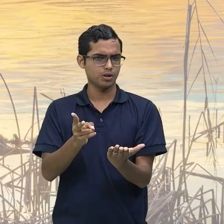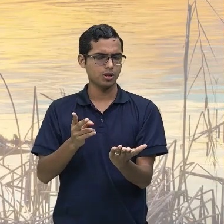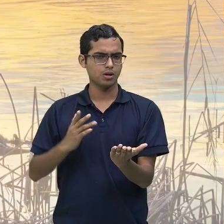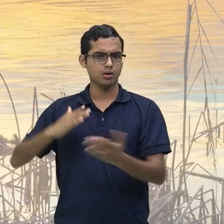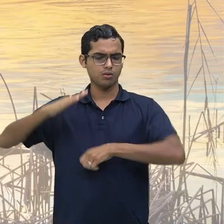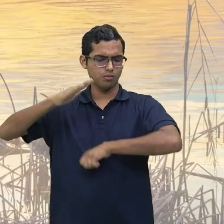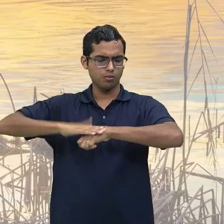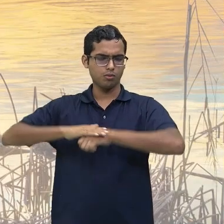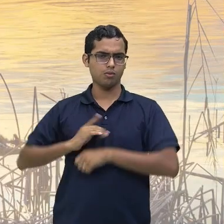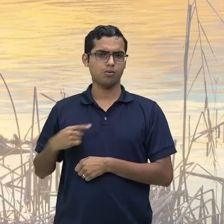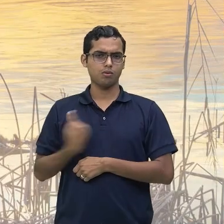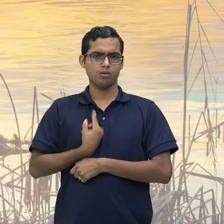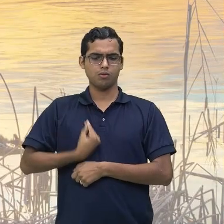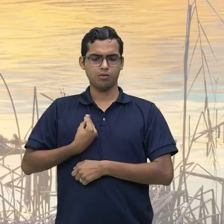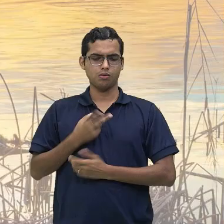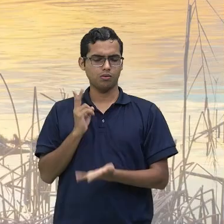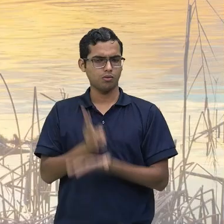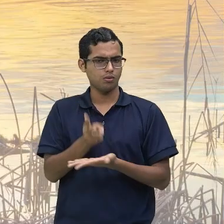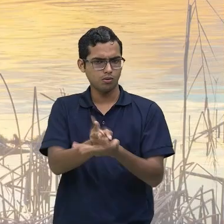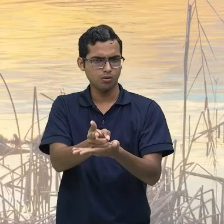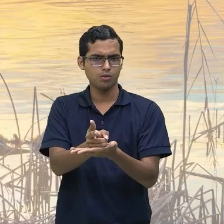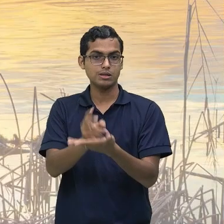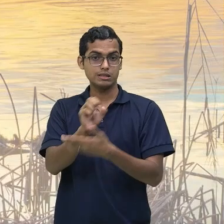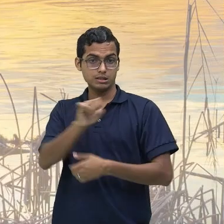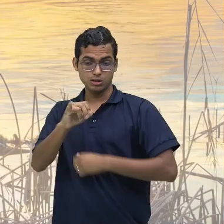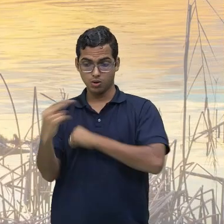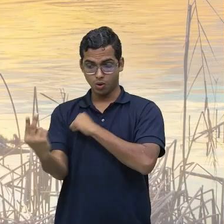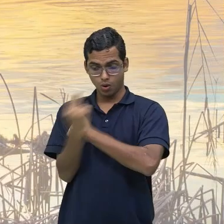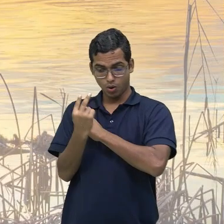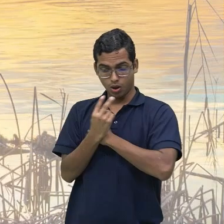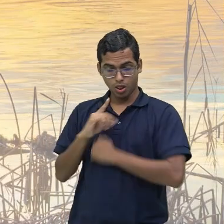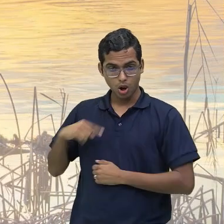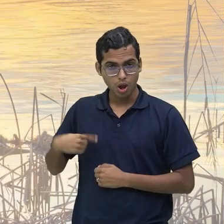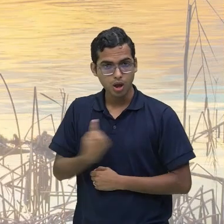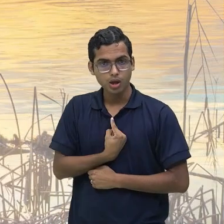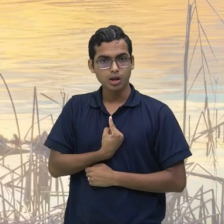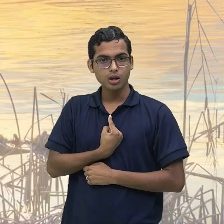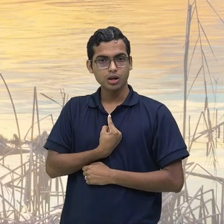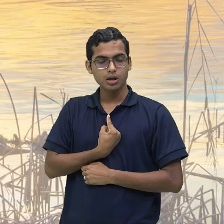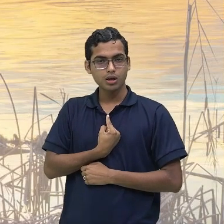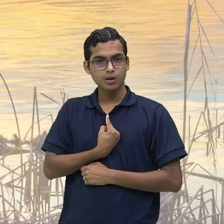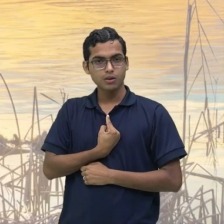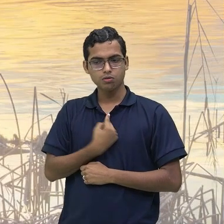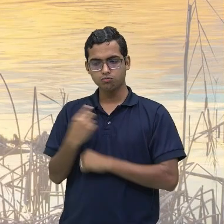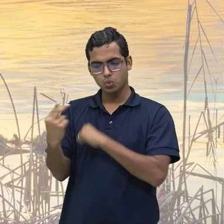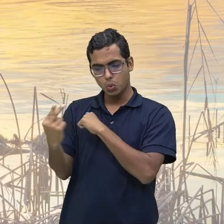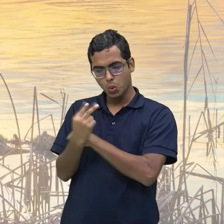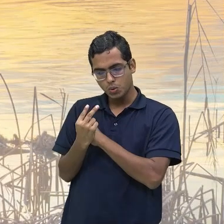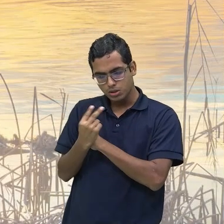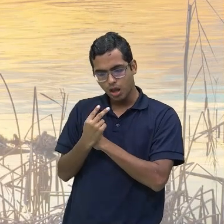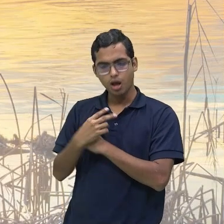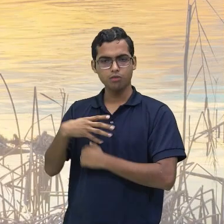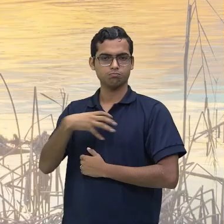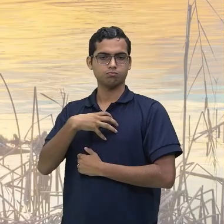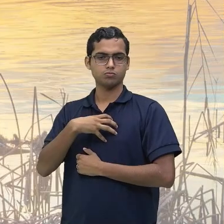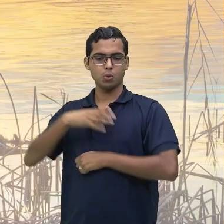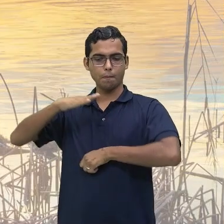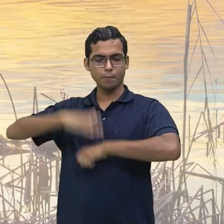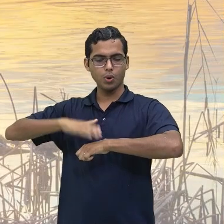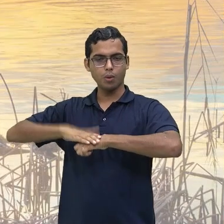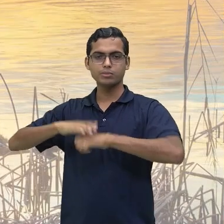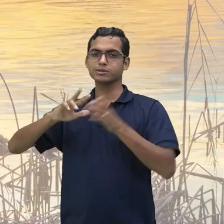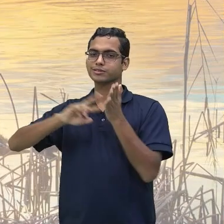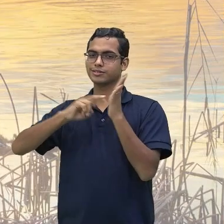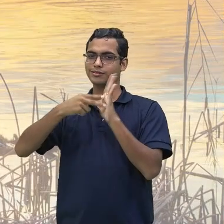gente, o resto tudo vai bem. Então, é eu pensar que eu preciso planejar, criar